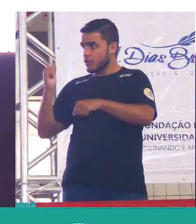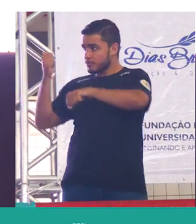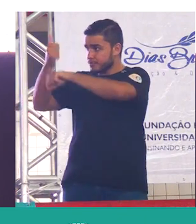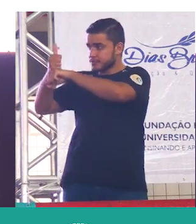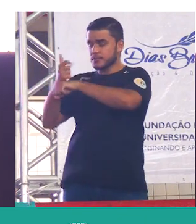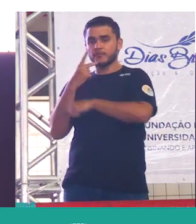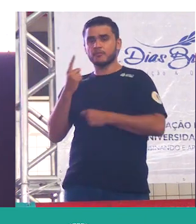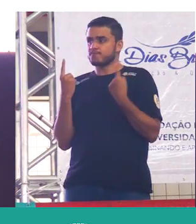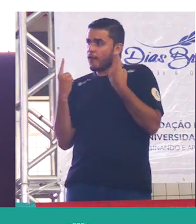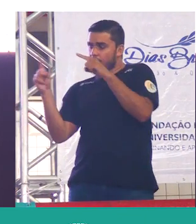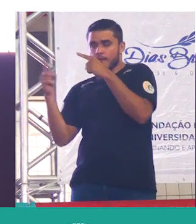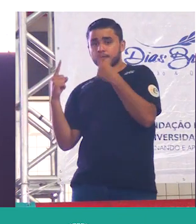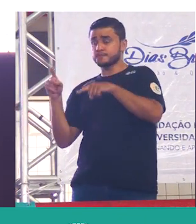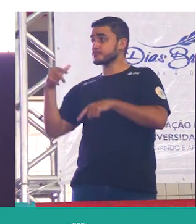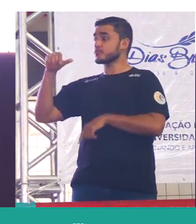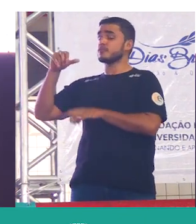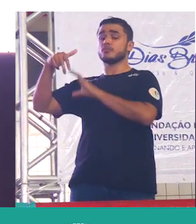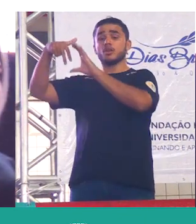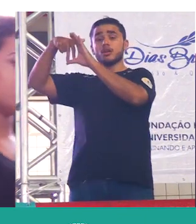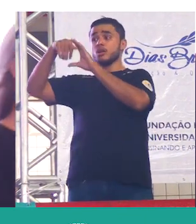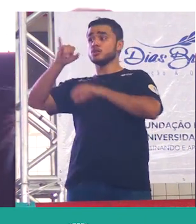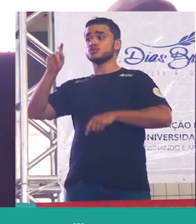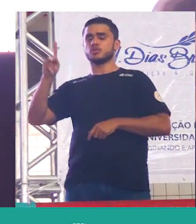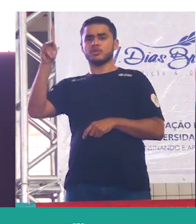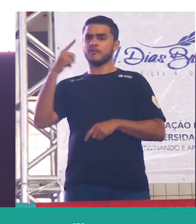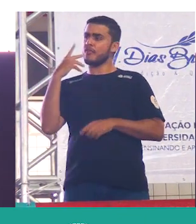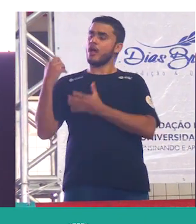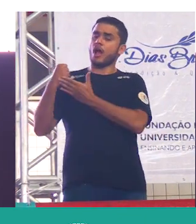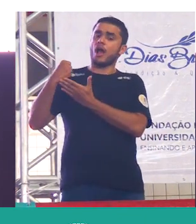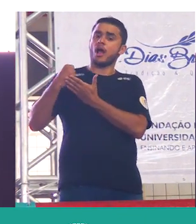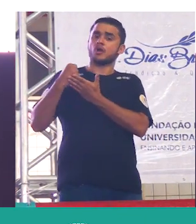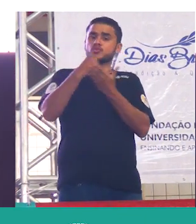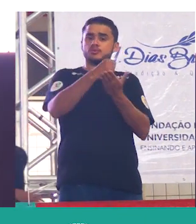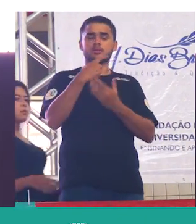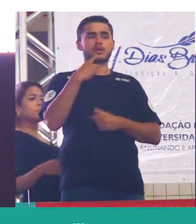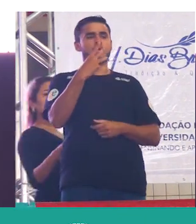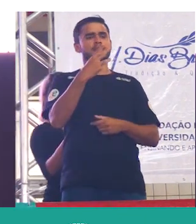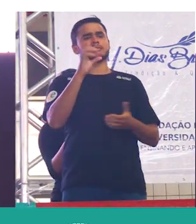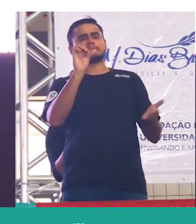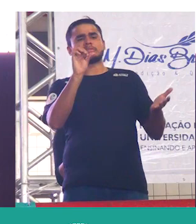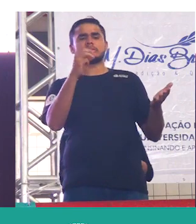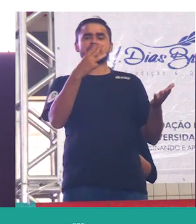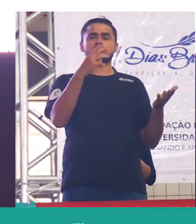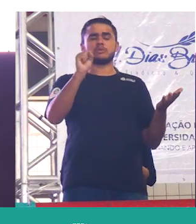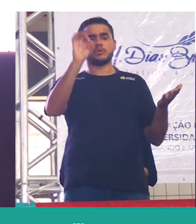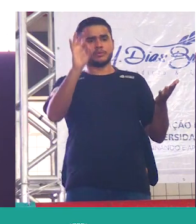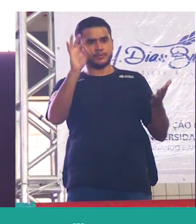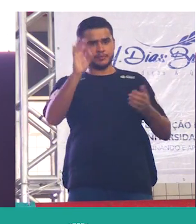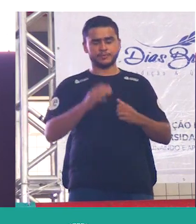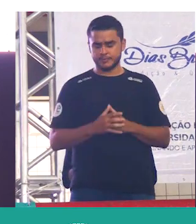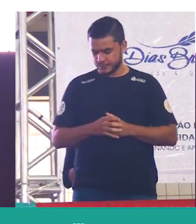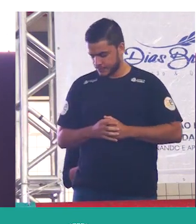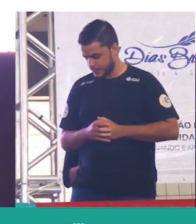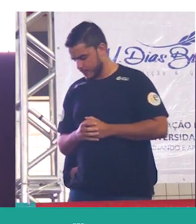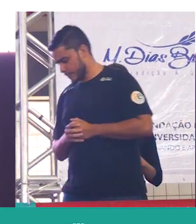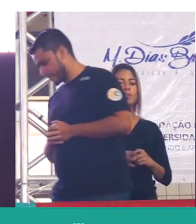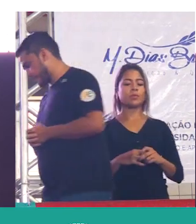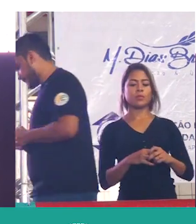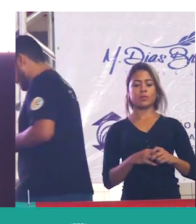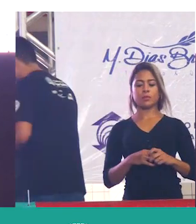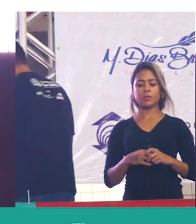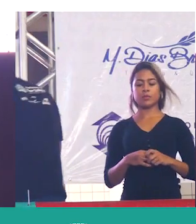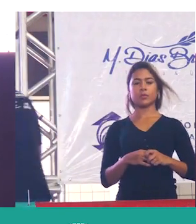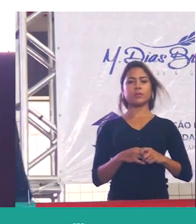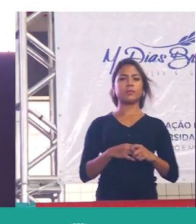porque alegaram que JK teve apenas 36, 38% dos votos